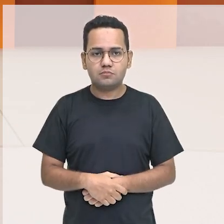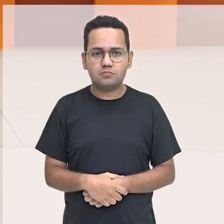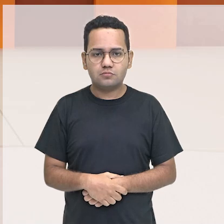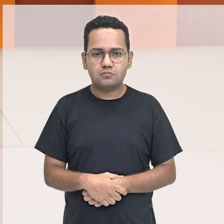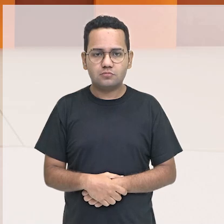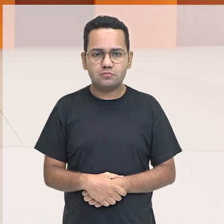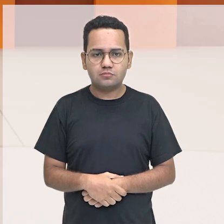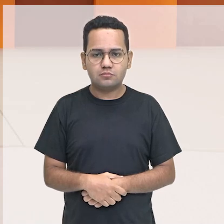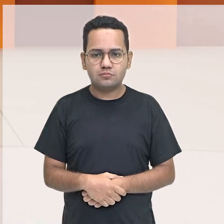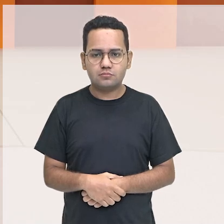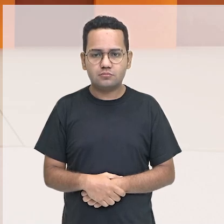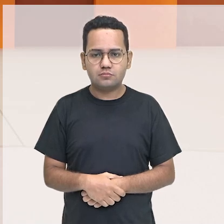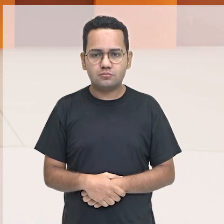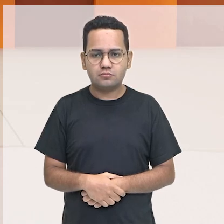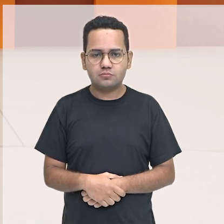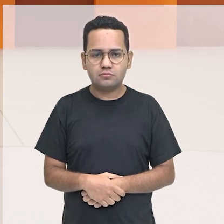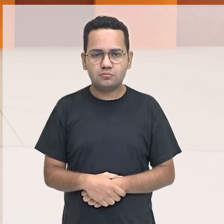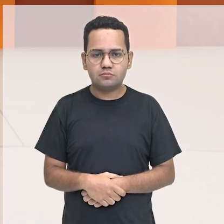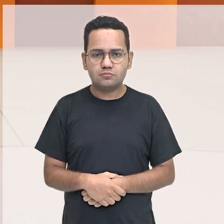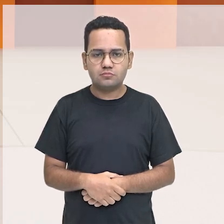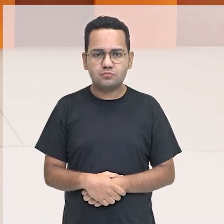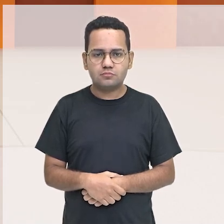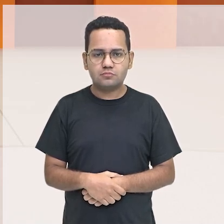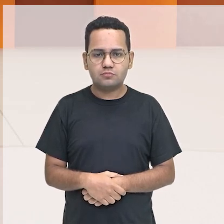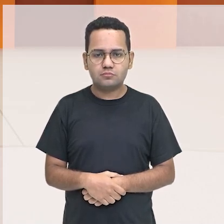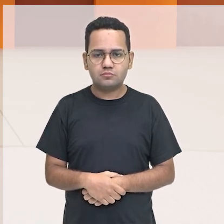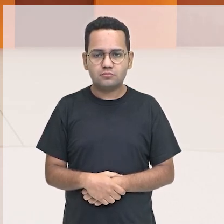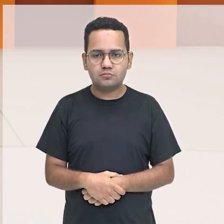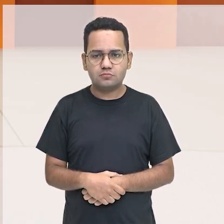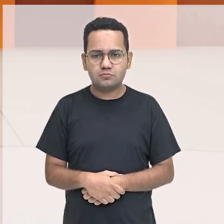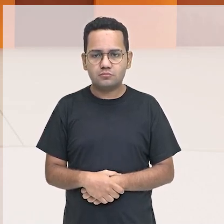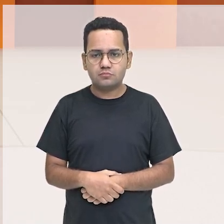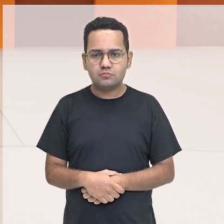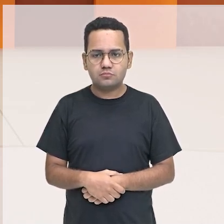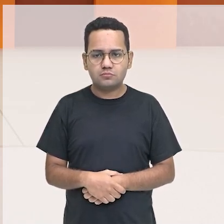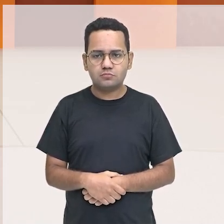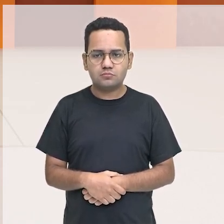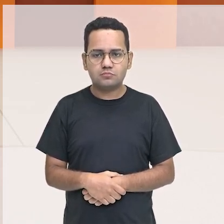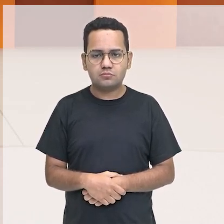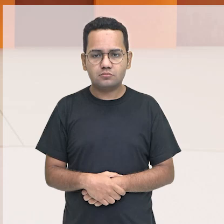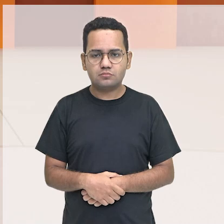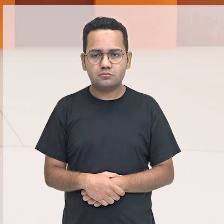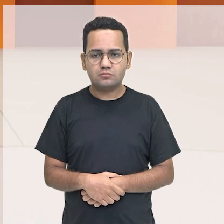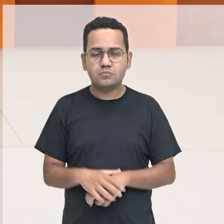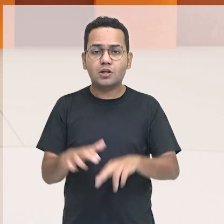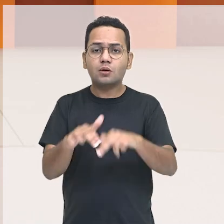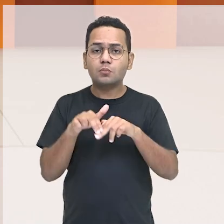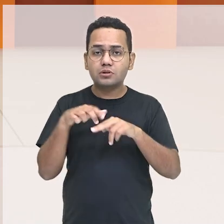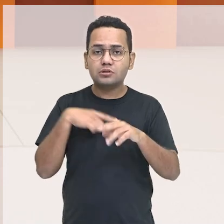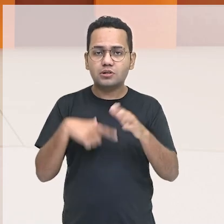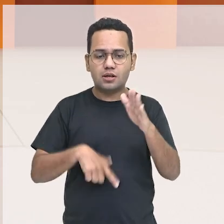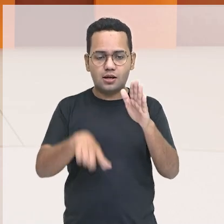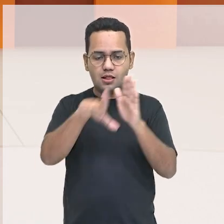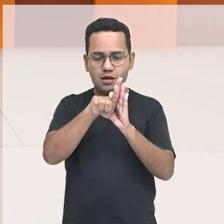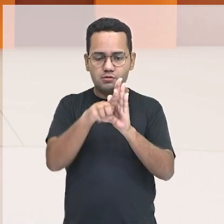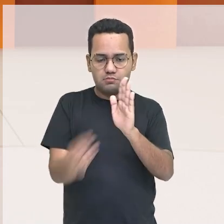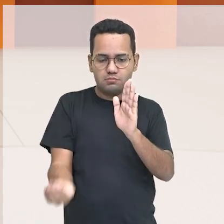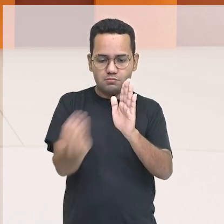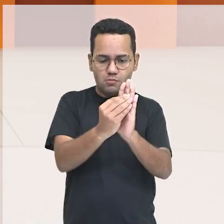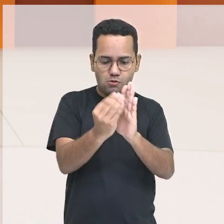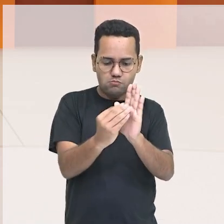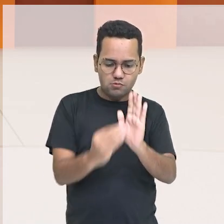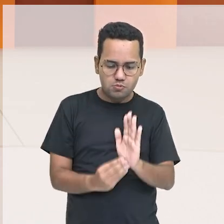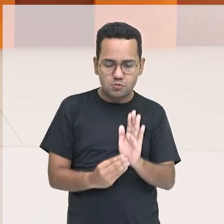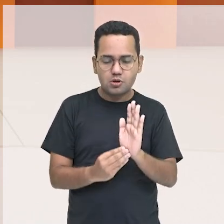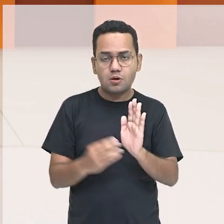isso? Então, por isso existe a lei, existem as regras, né, para que você